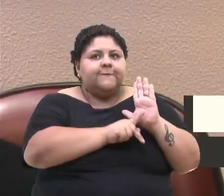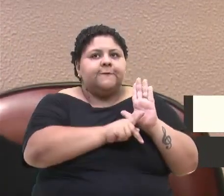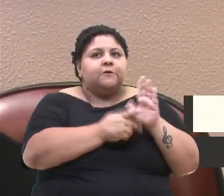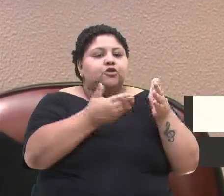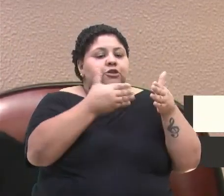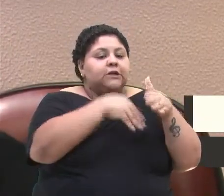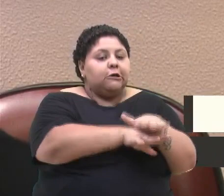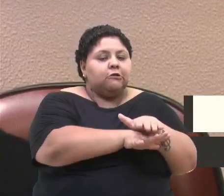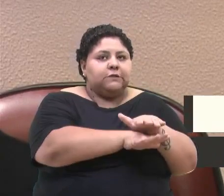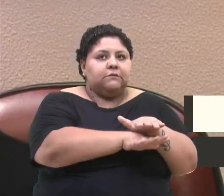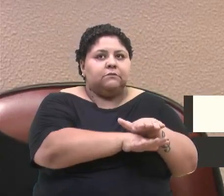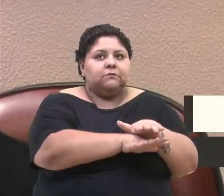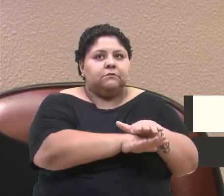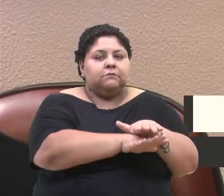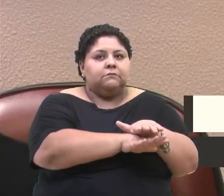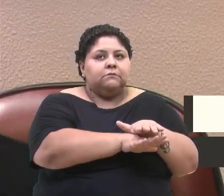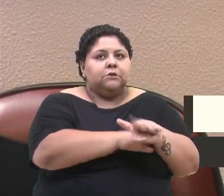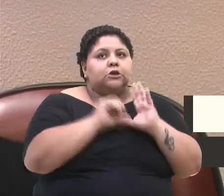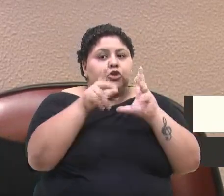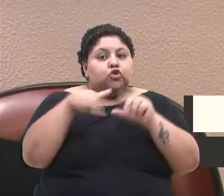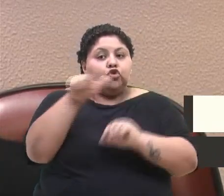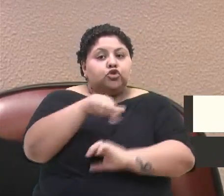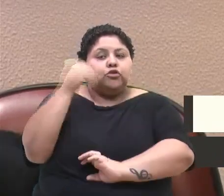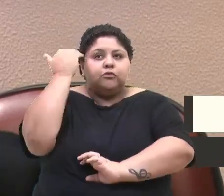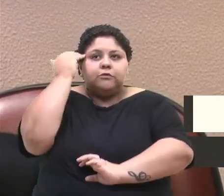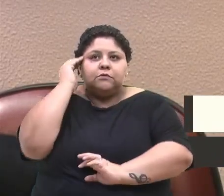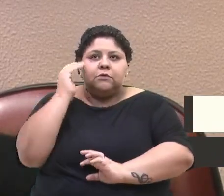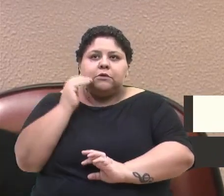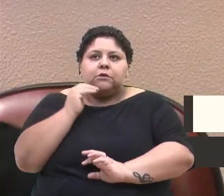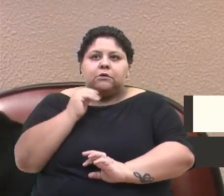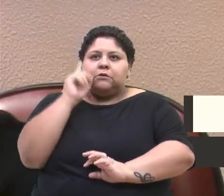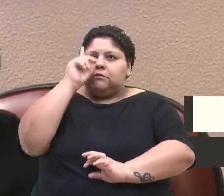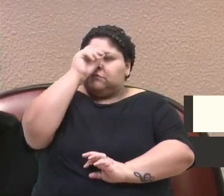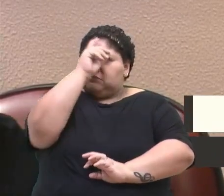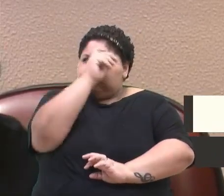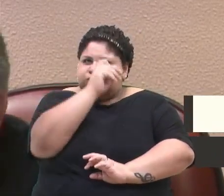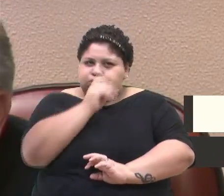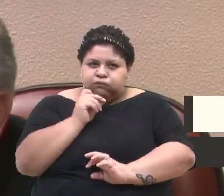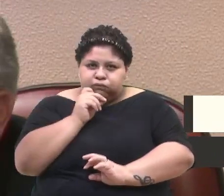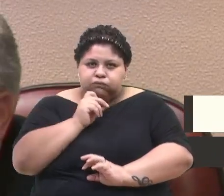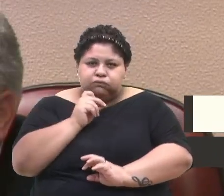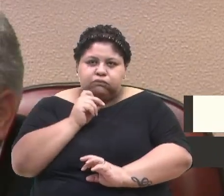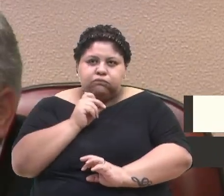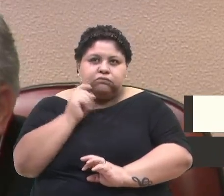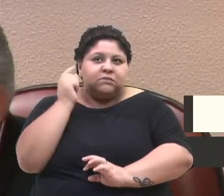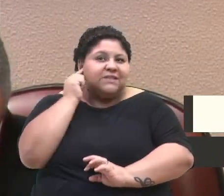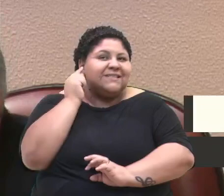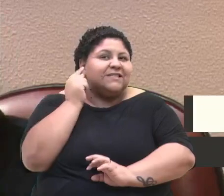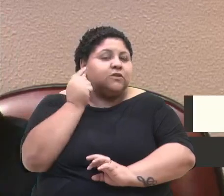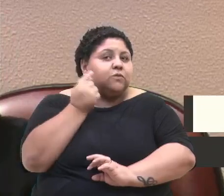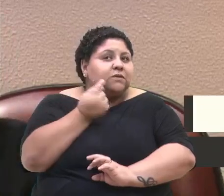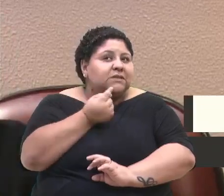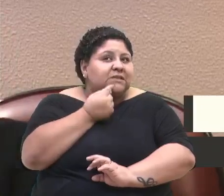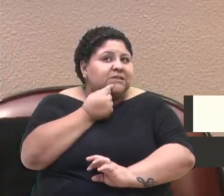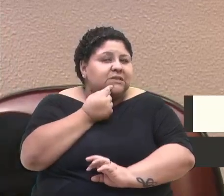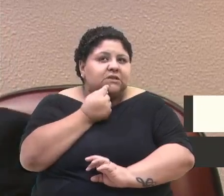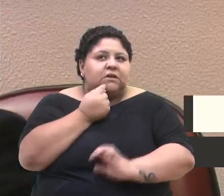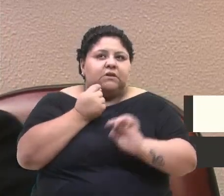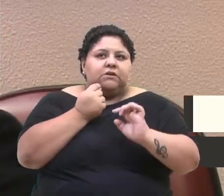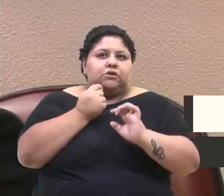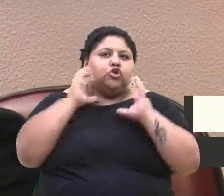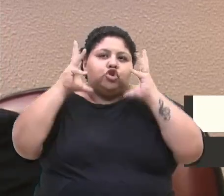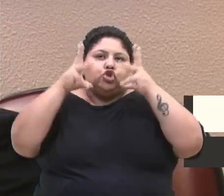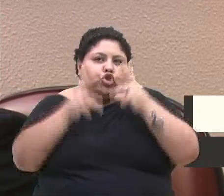inclusão. Todos nós sabemos as dificuldades que a surdez causa, unilateral,